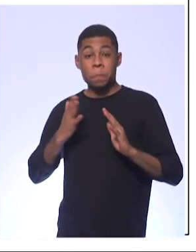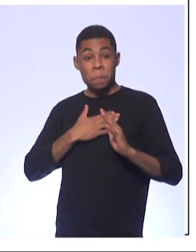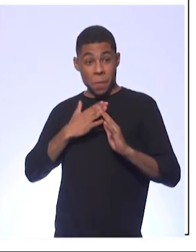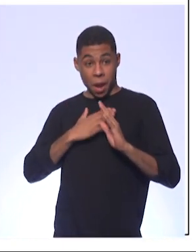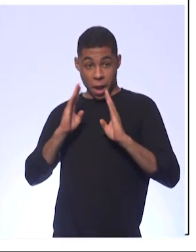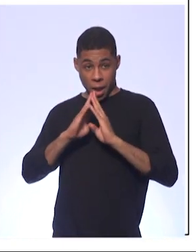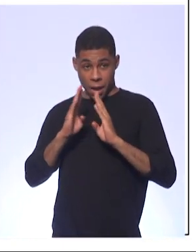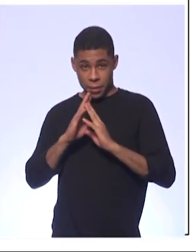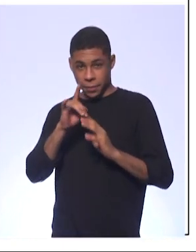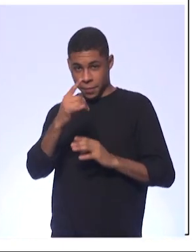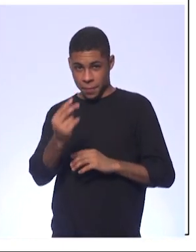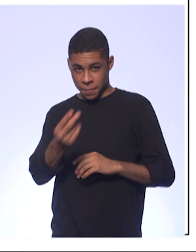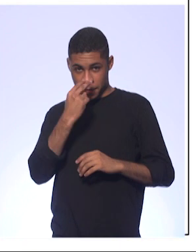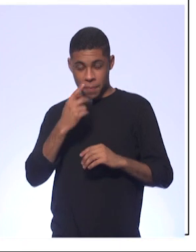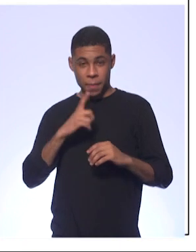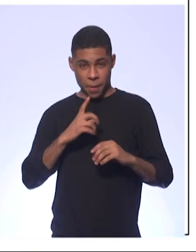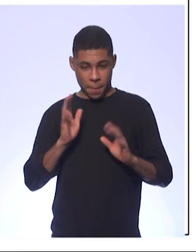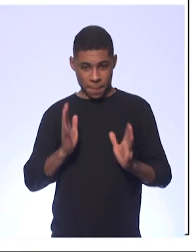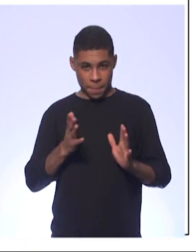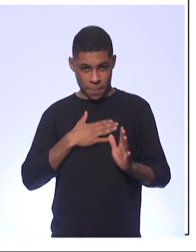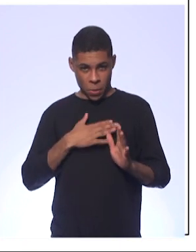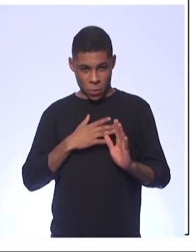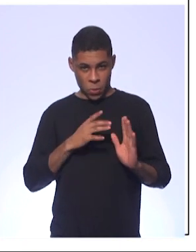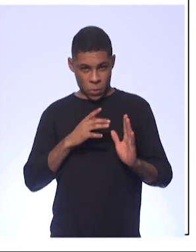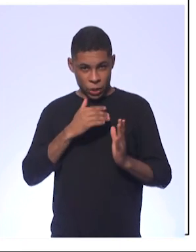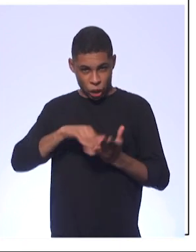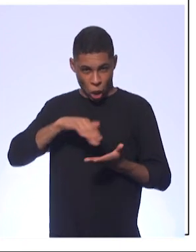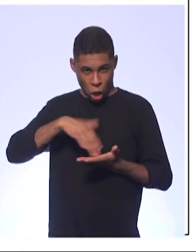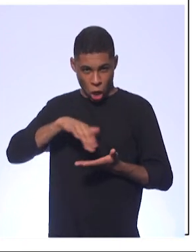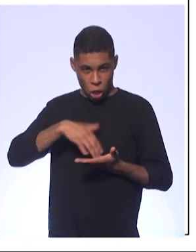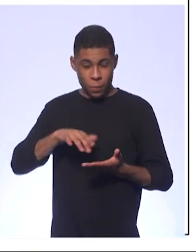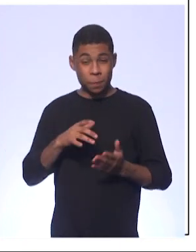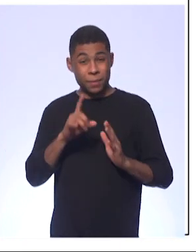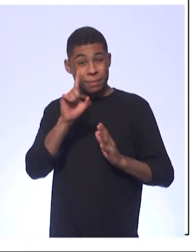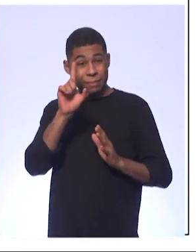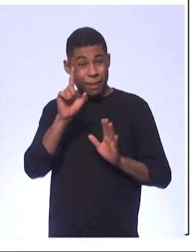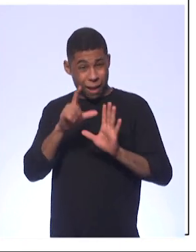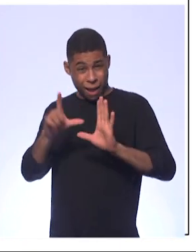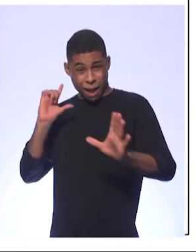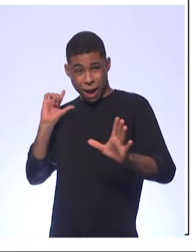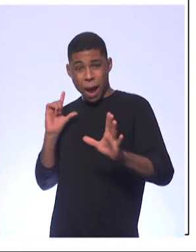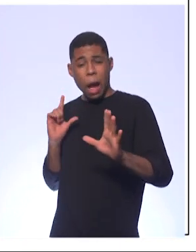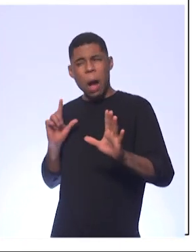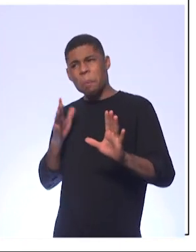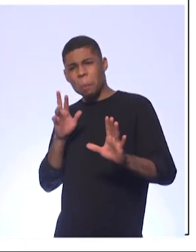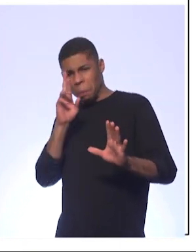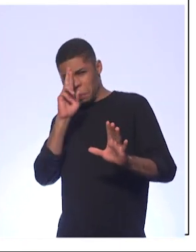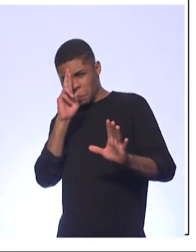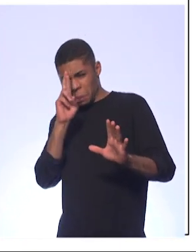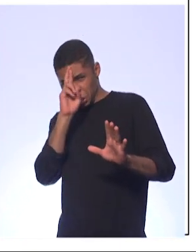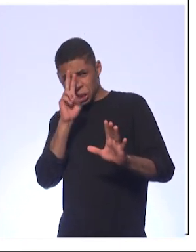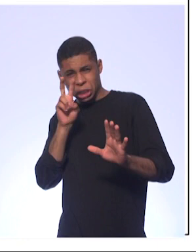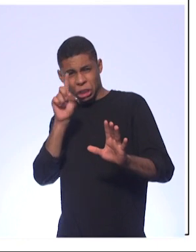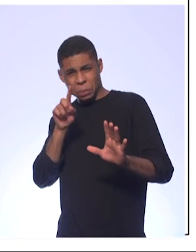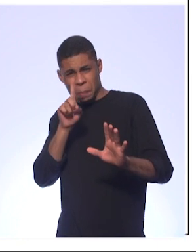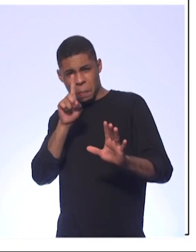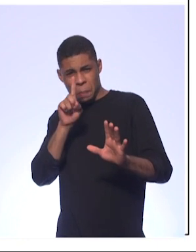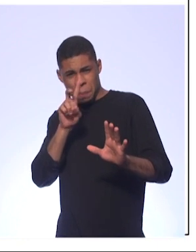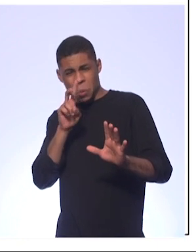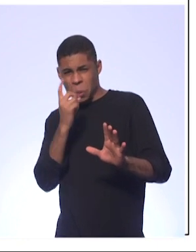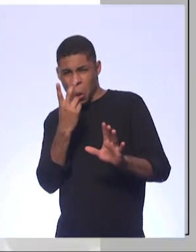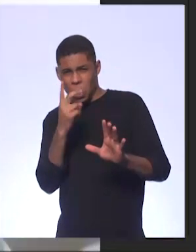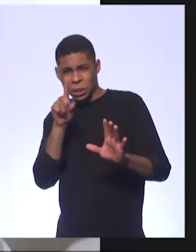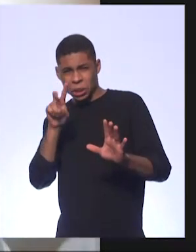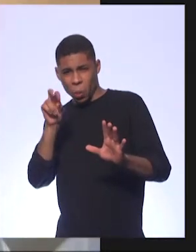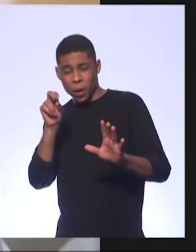casa, vocês estão vendo o meu escritório, 10 minutos antes de começar a live, a luz foi embora, a energia